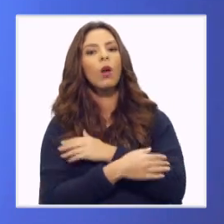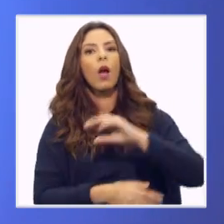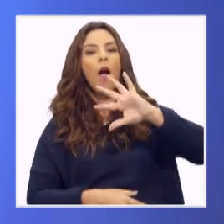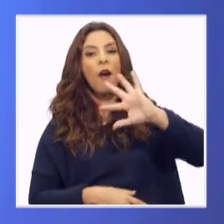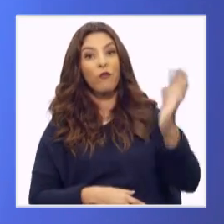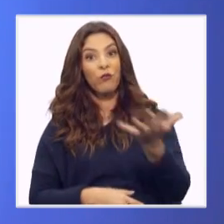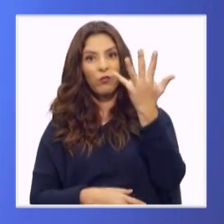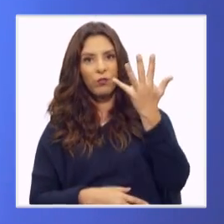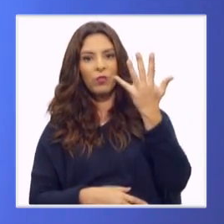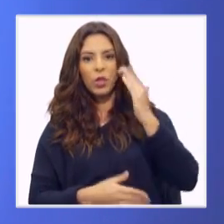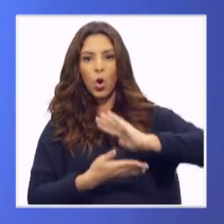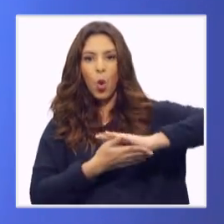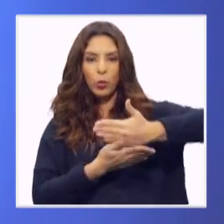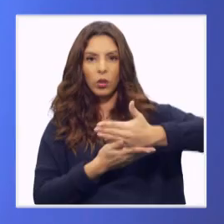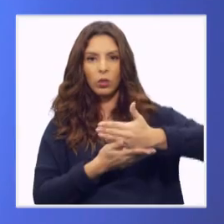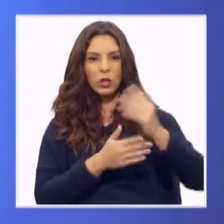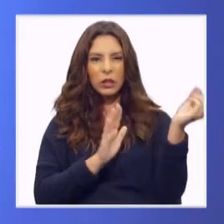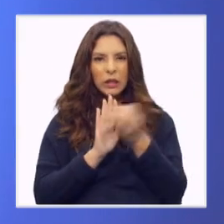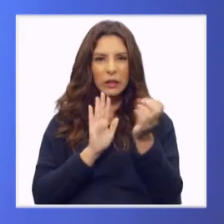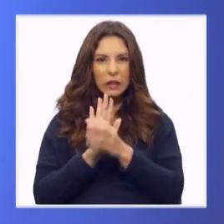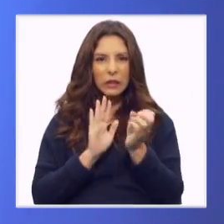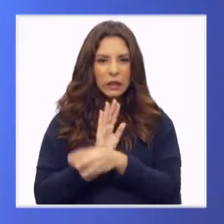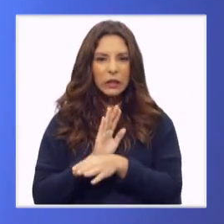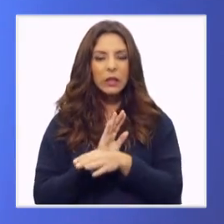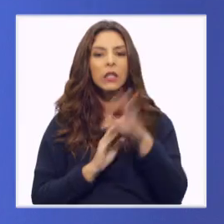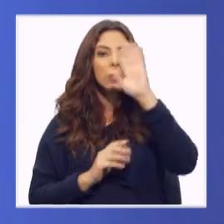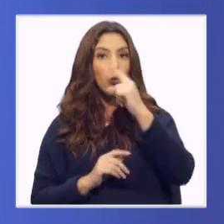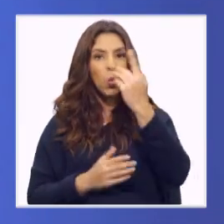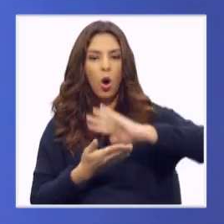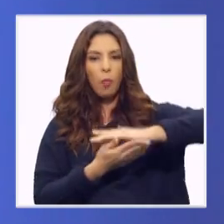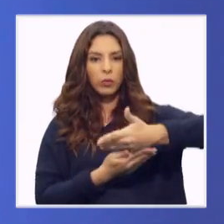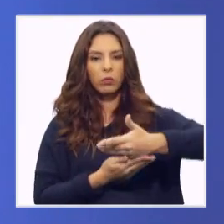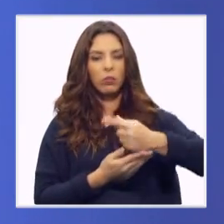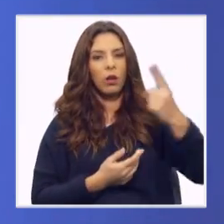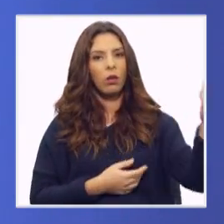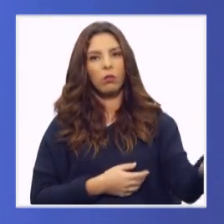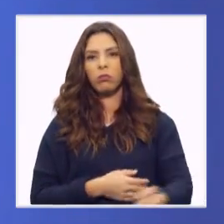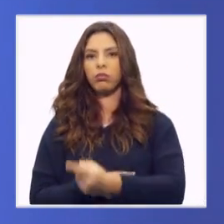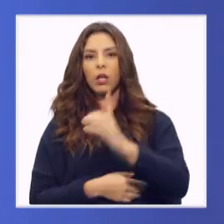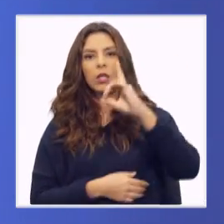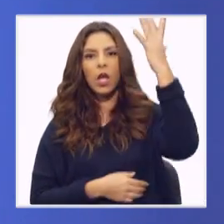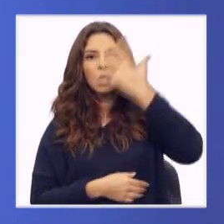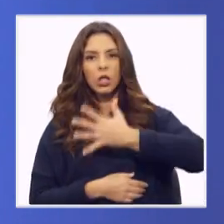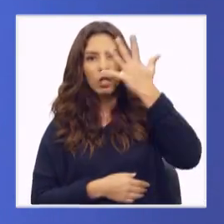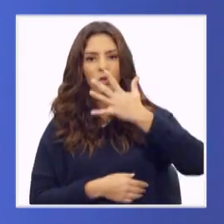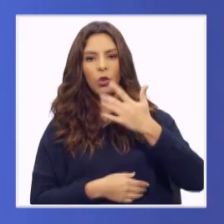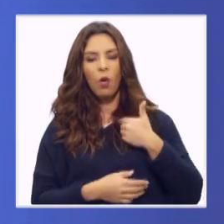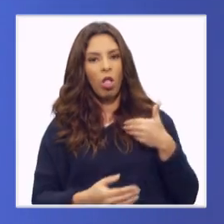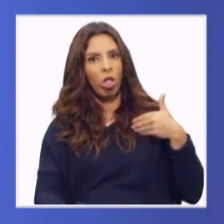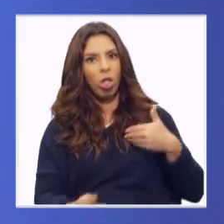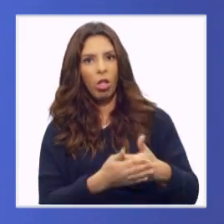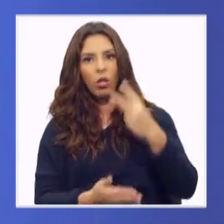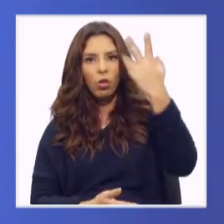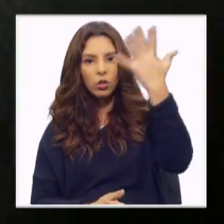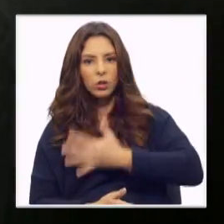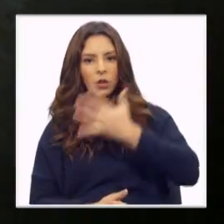que usar 5 computadores para exportar aquele trabalho para conseguir acabar a tempo, porque se usasse só o meu ia demorar mais 6 dias e só tinha mais